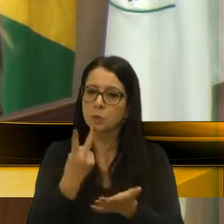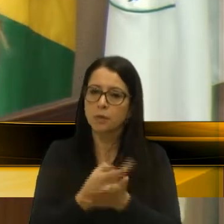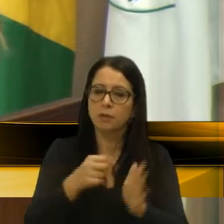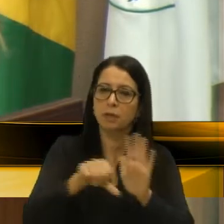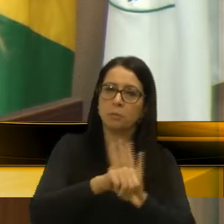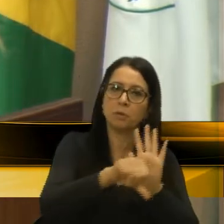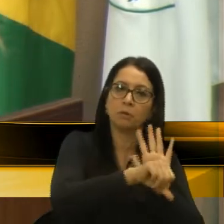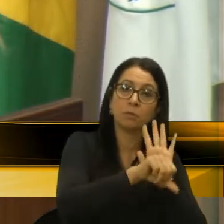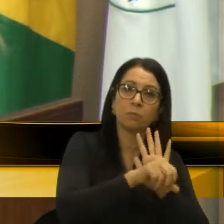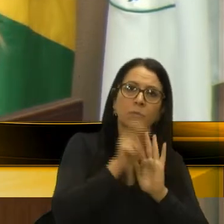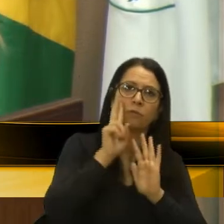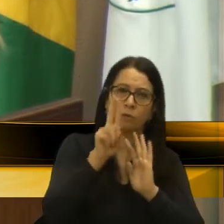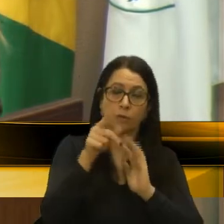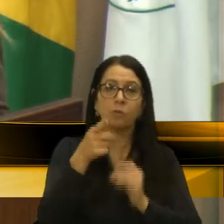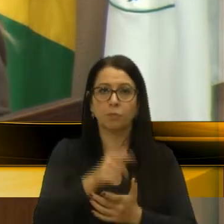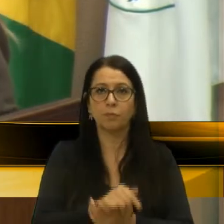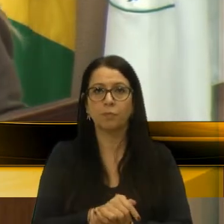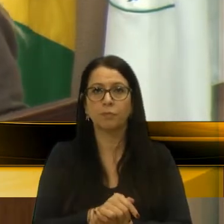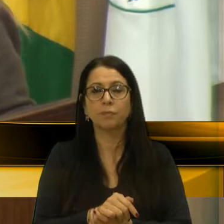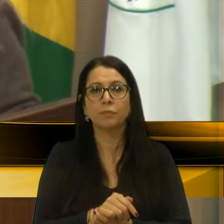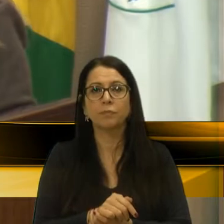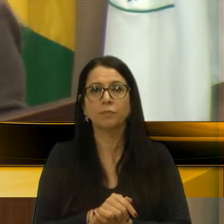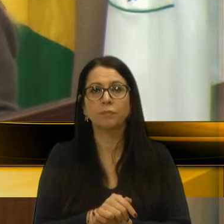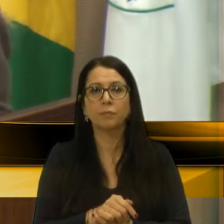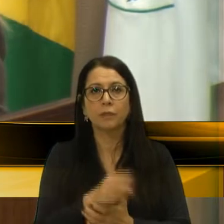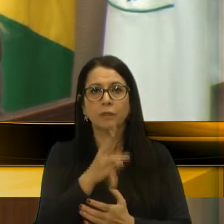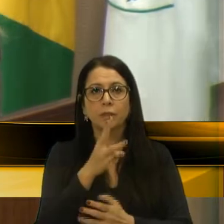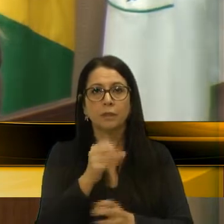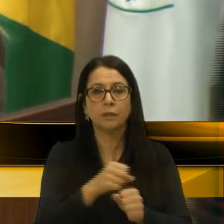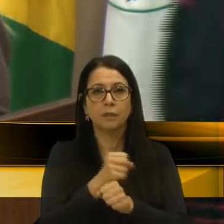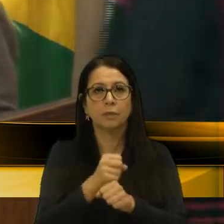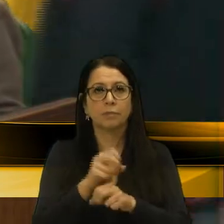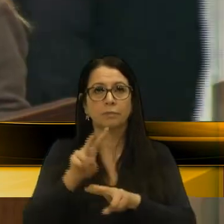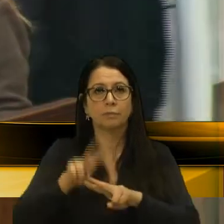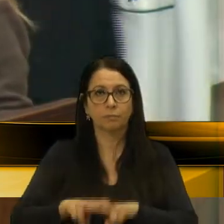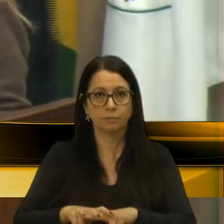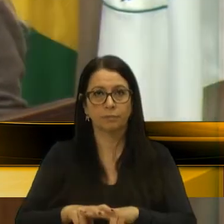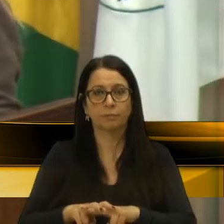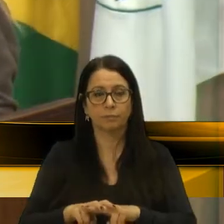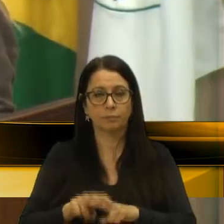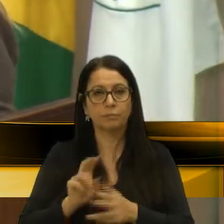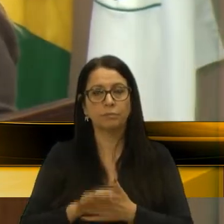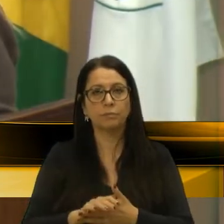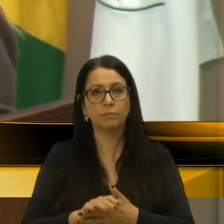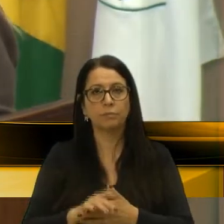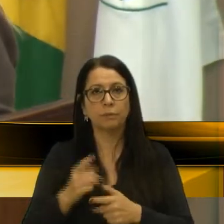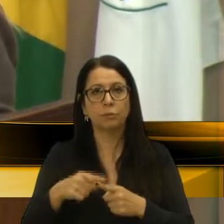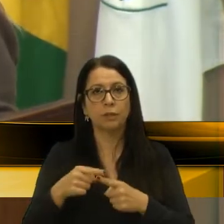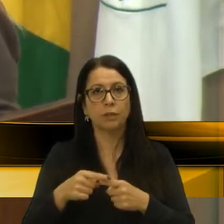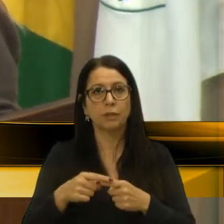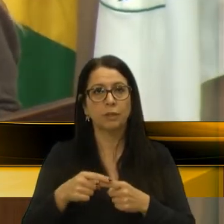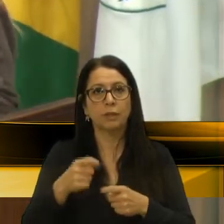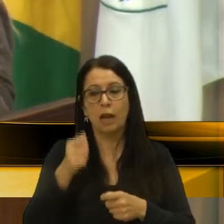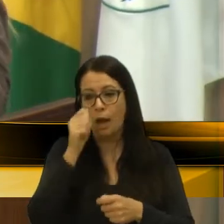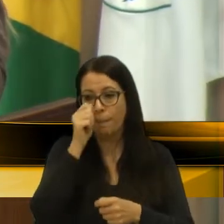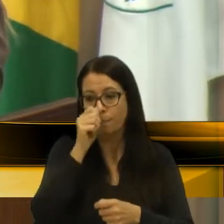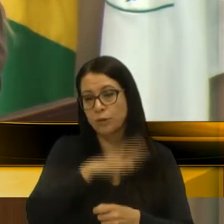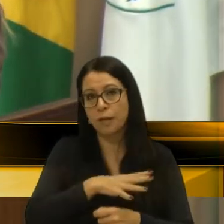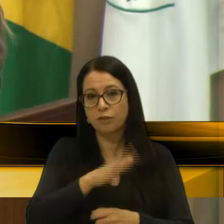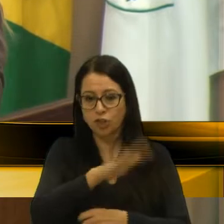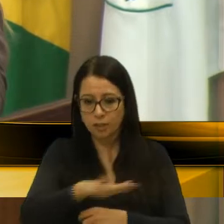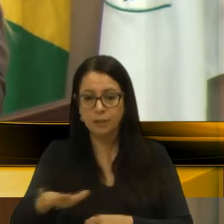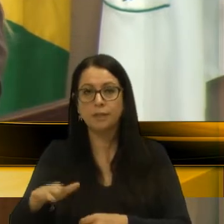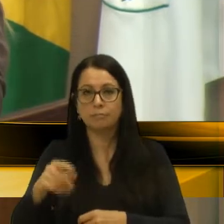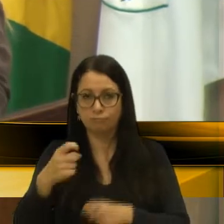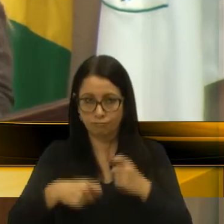Vocês viram aquele caso de ele ficou 30 anos preso, né, por pedofilia, e ele estava